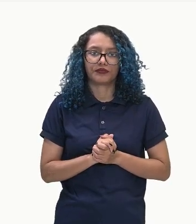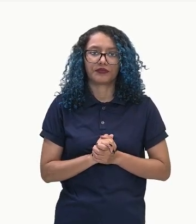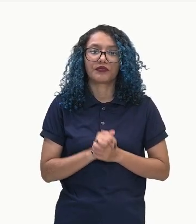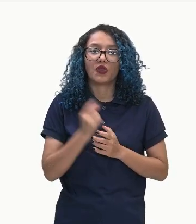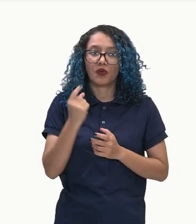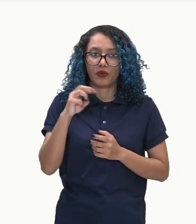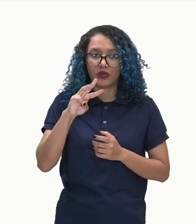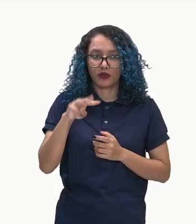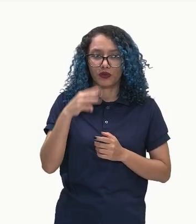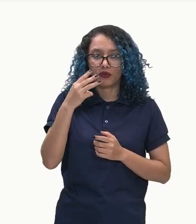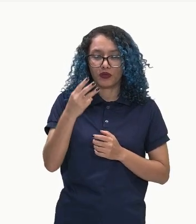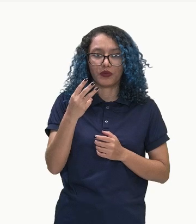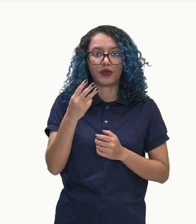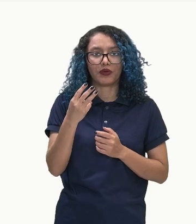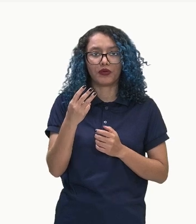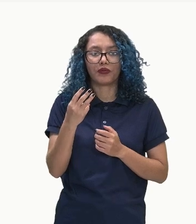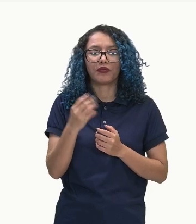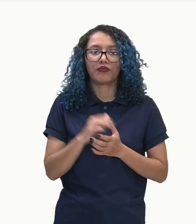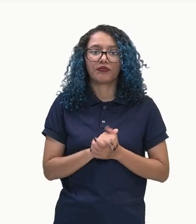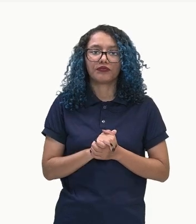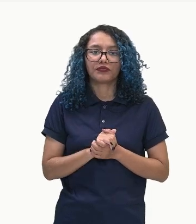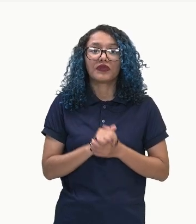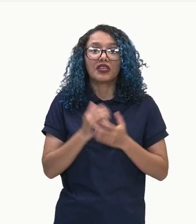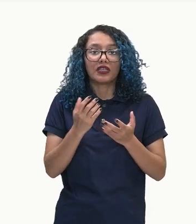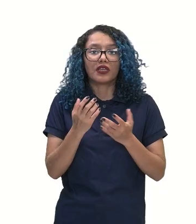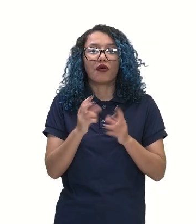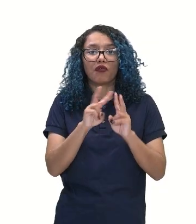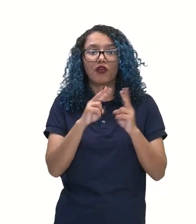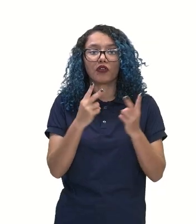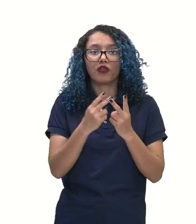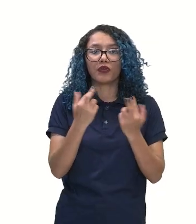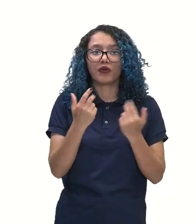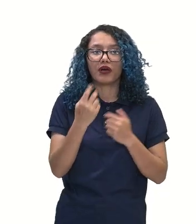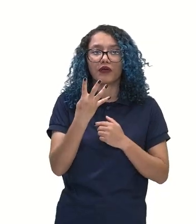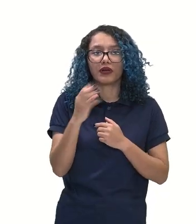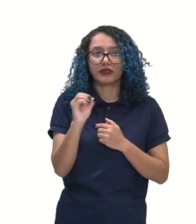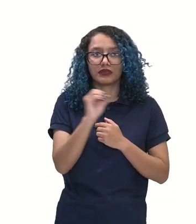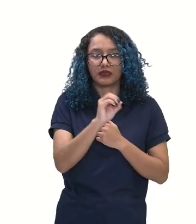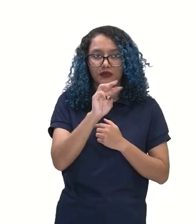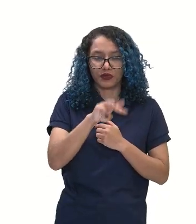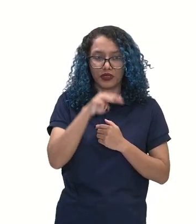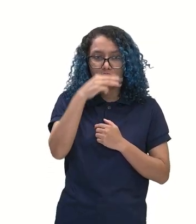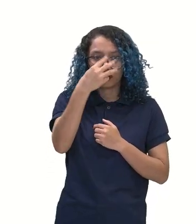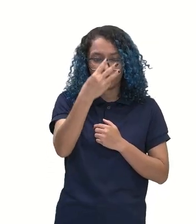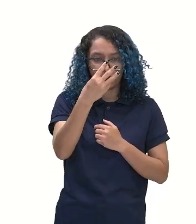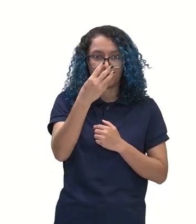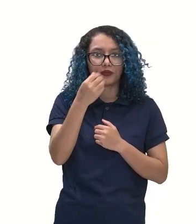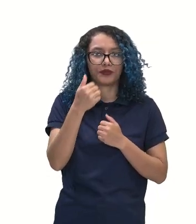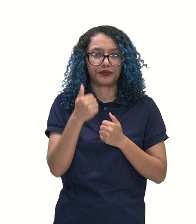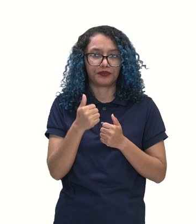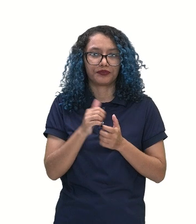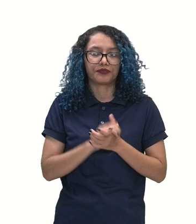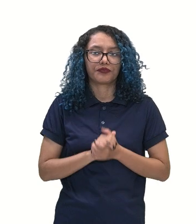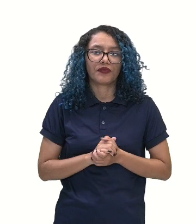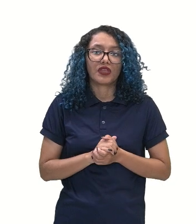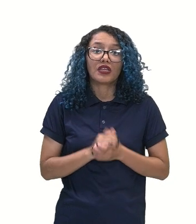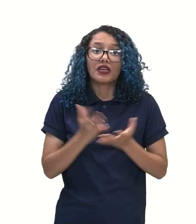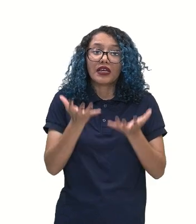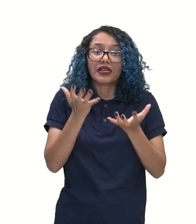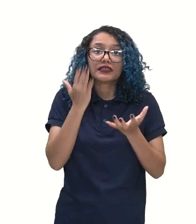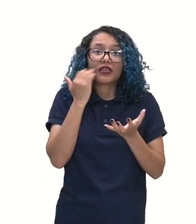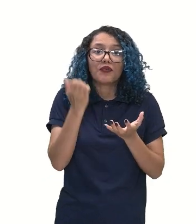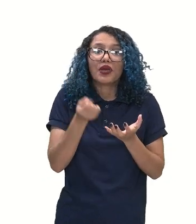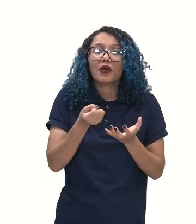1000 litros, que o volume é igual a 400 litros. Agora sim, como na letra B pede para a gente a capacidade, então